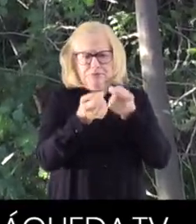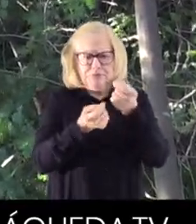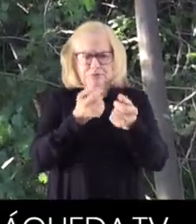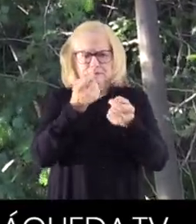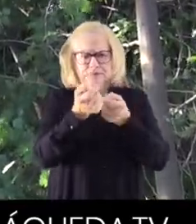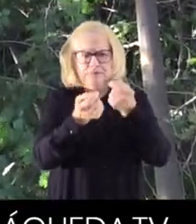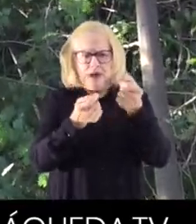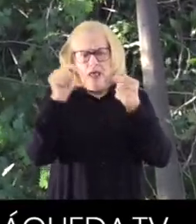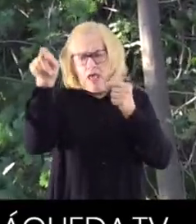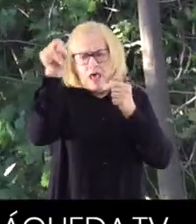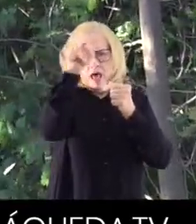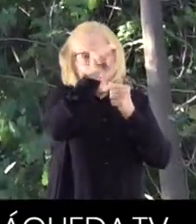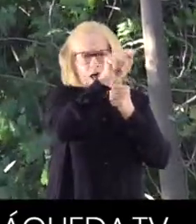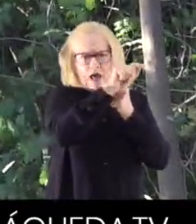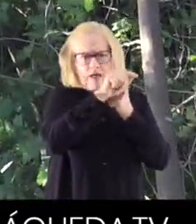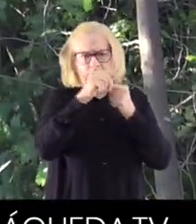outras coisas que fazemos